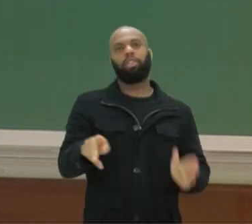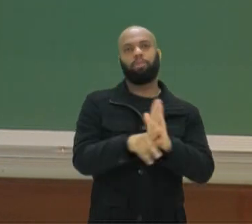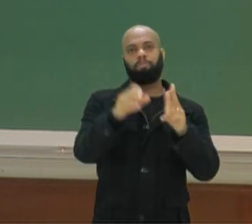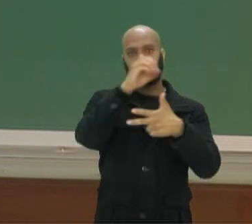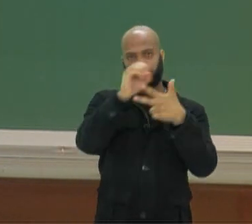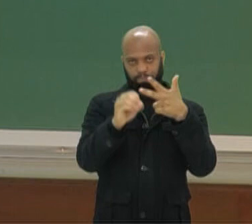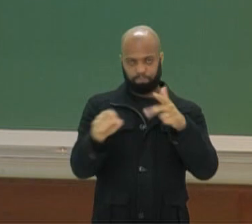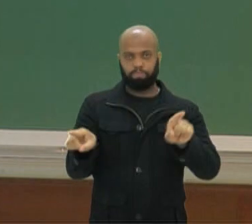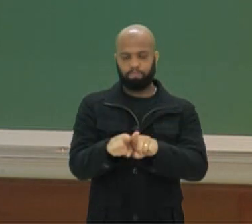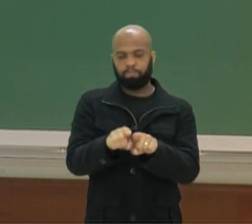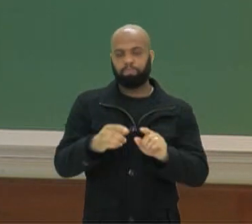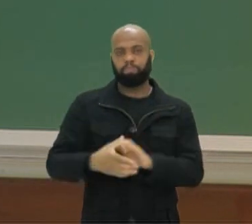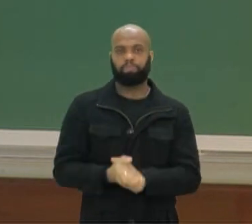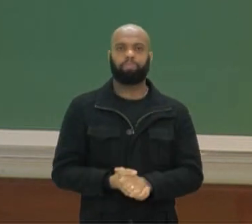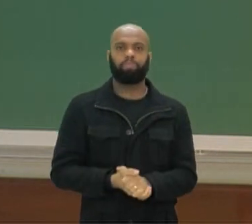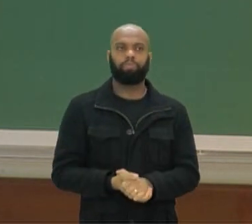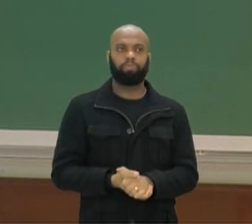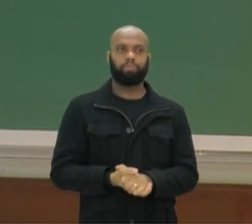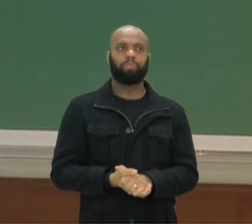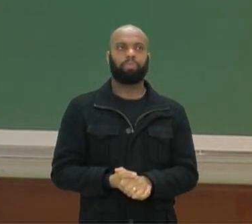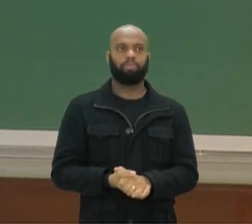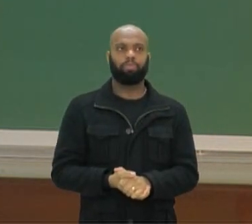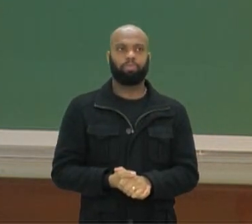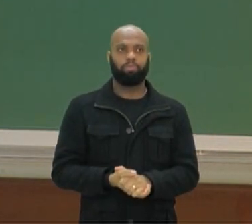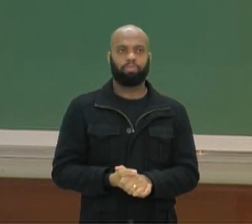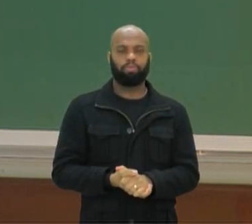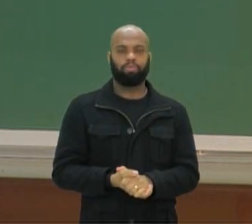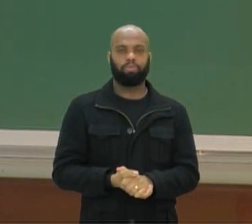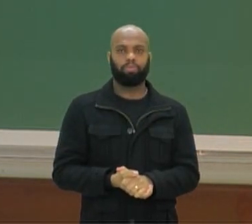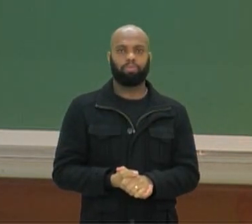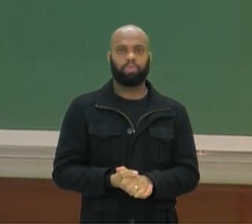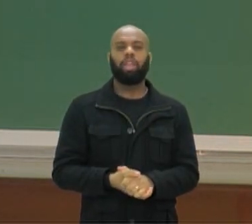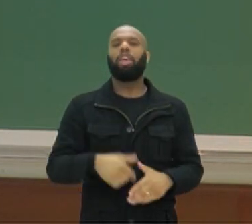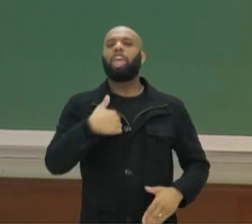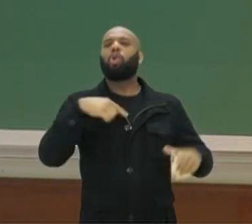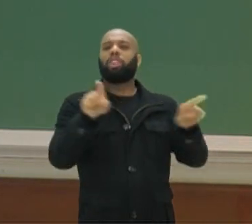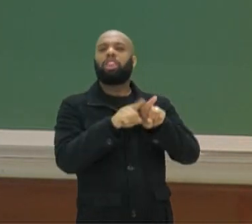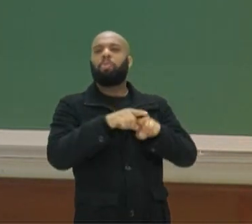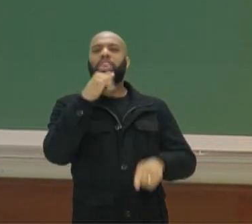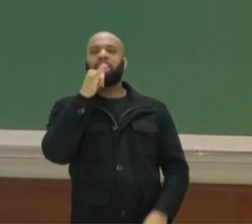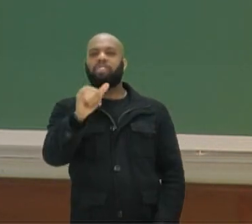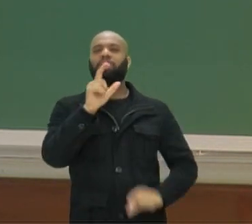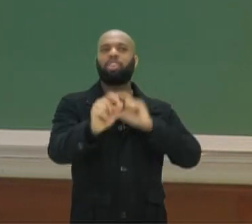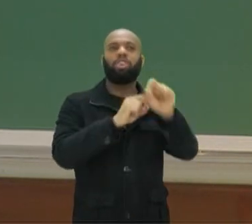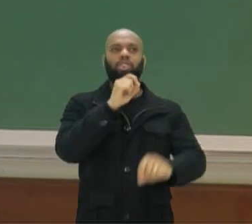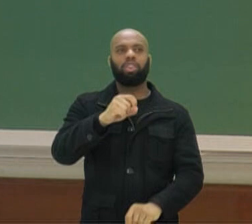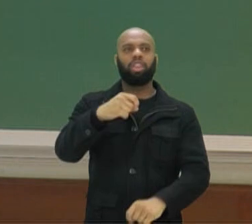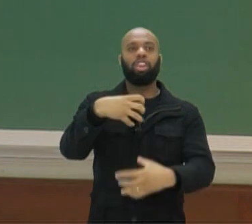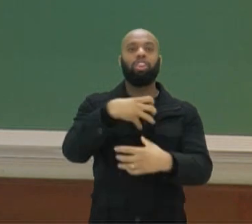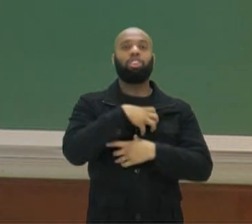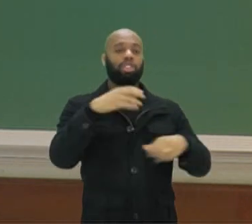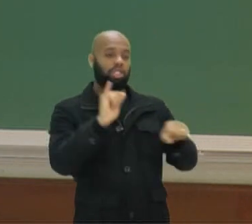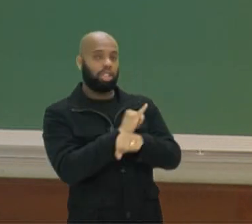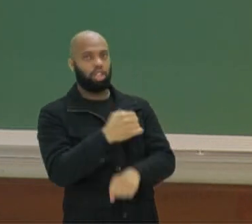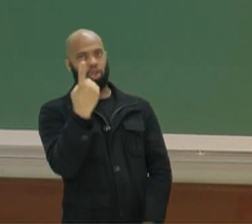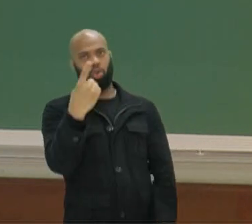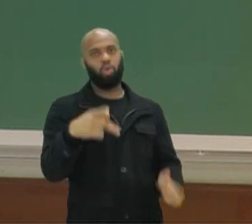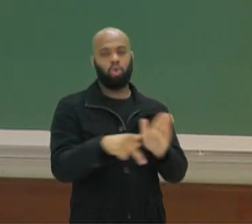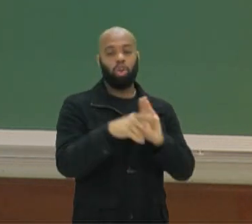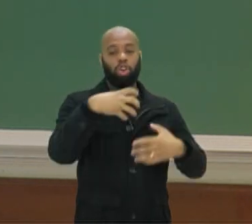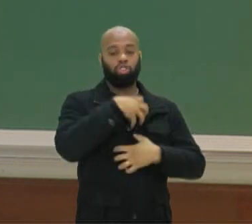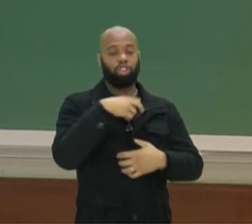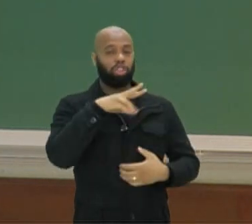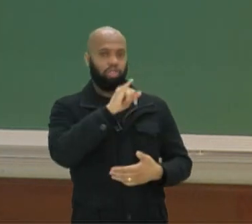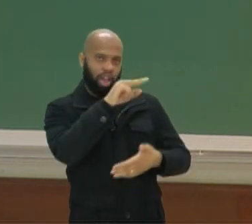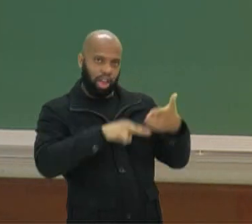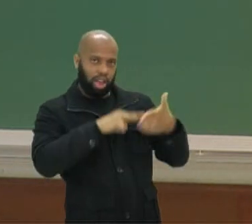da pergunta, tá bom? Eu lembro que eu falei com vocês, inclusive, que essa era uma das estratégias de leitura, né? O